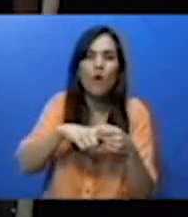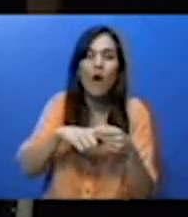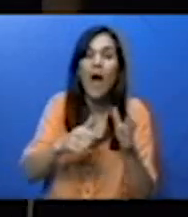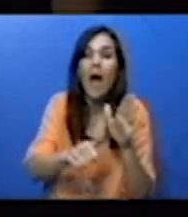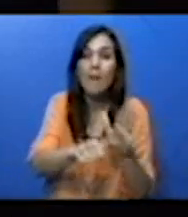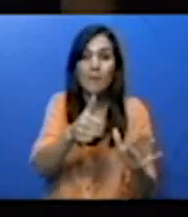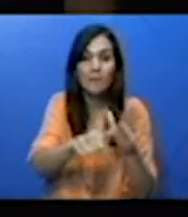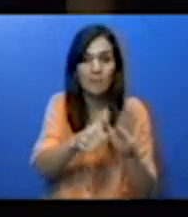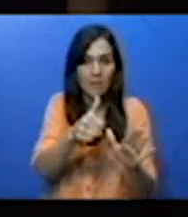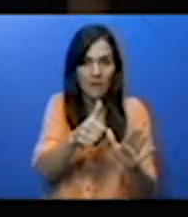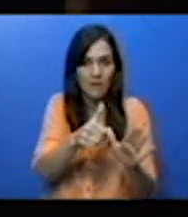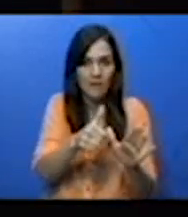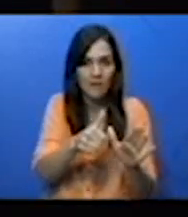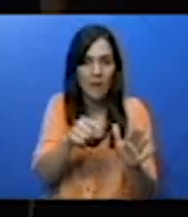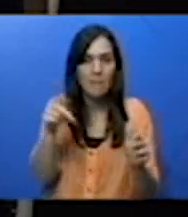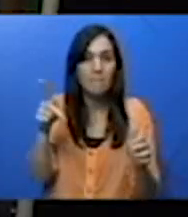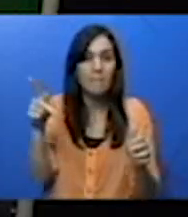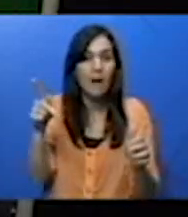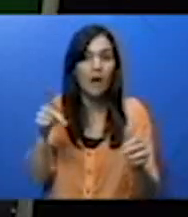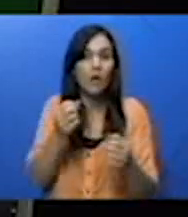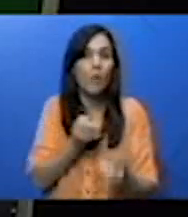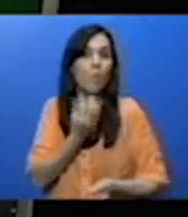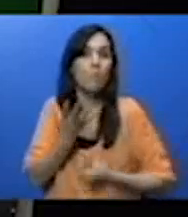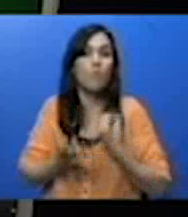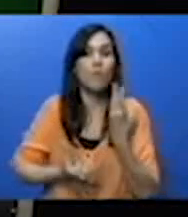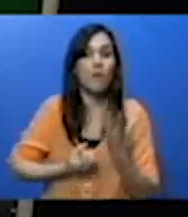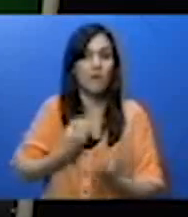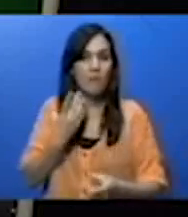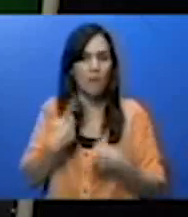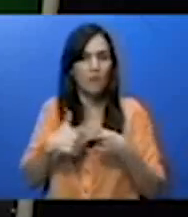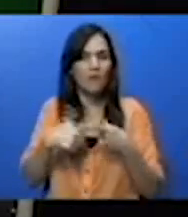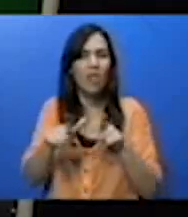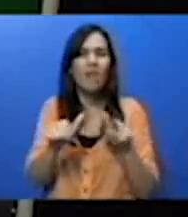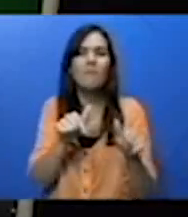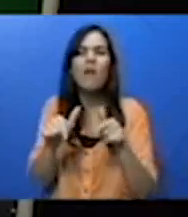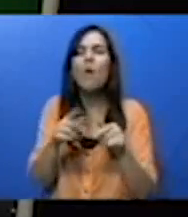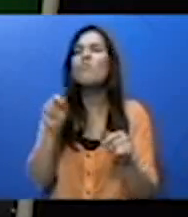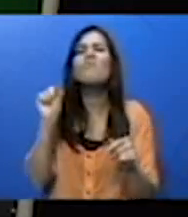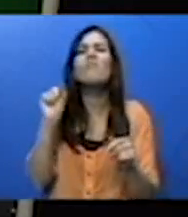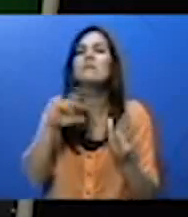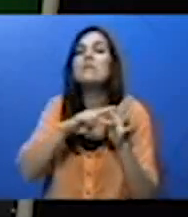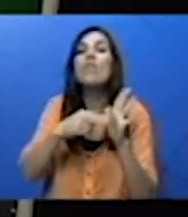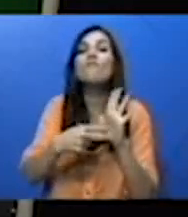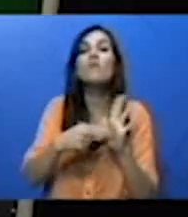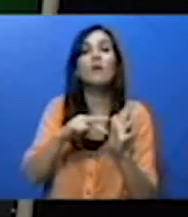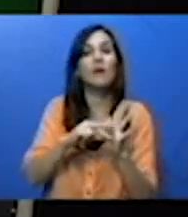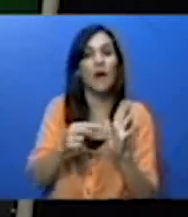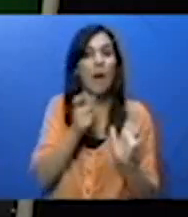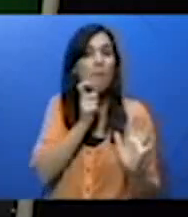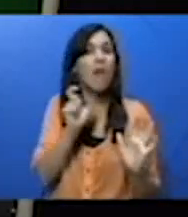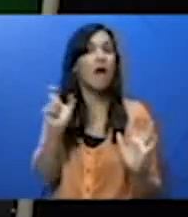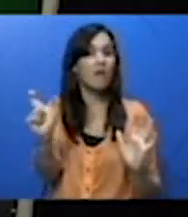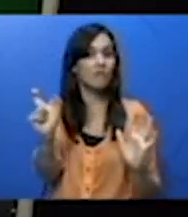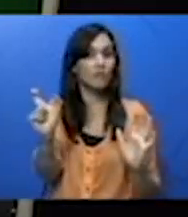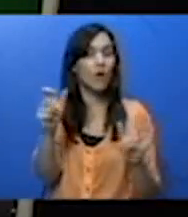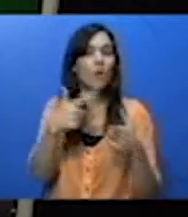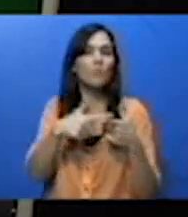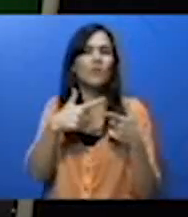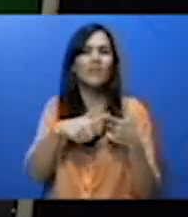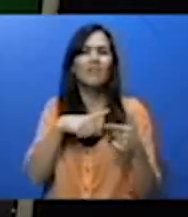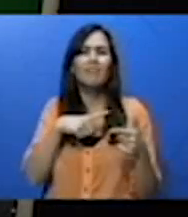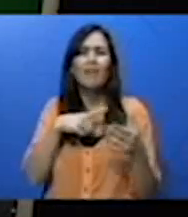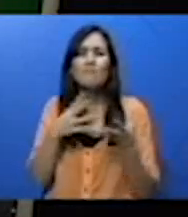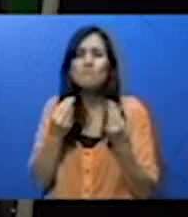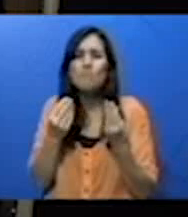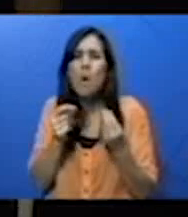do poema que nós vamos trabalhar o significado dessas palavrinhas. Vocês viram que tem bastante palavrinhas